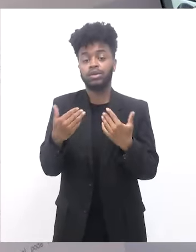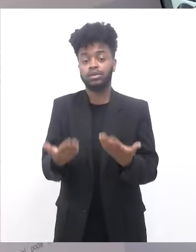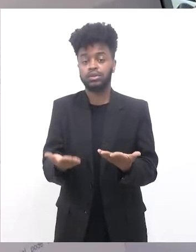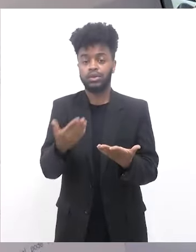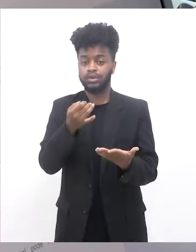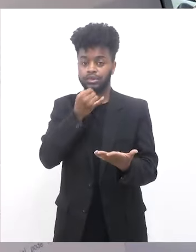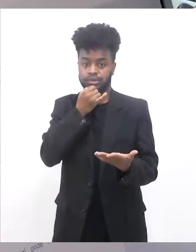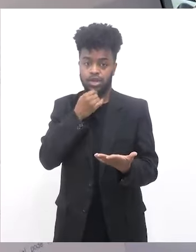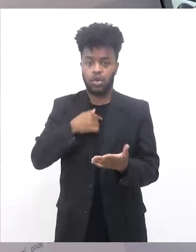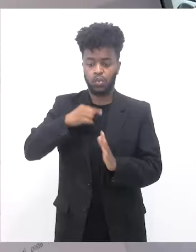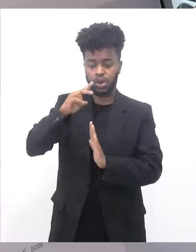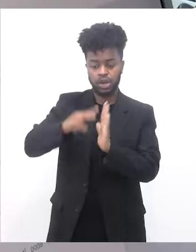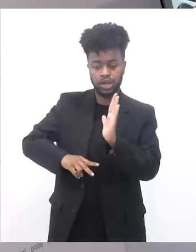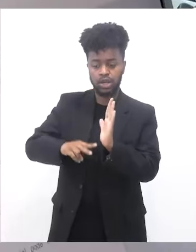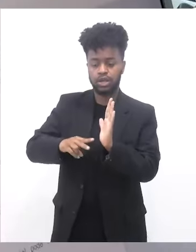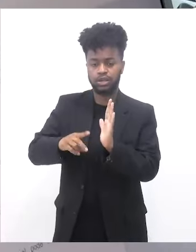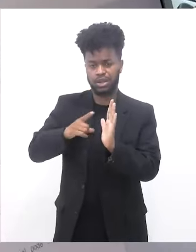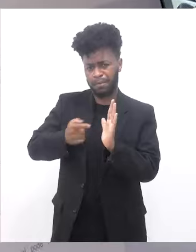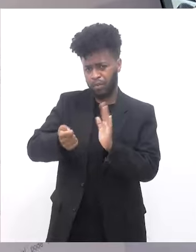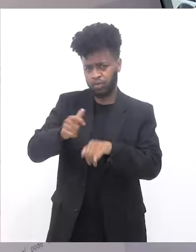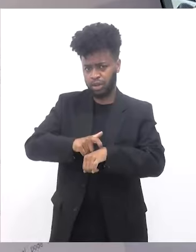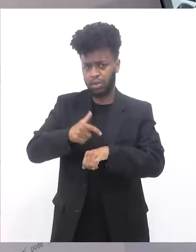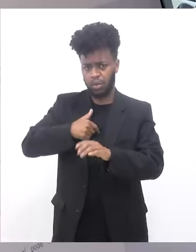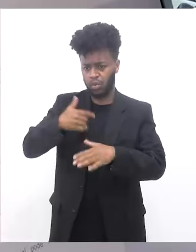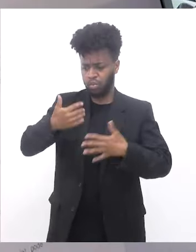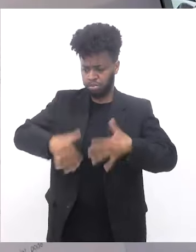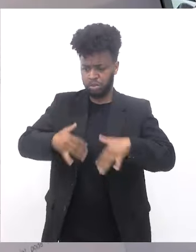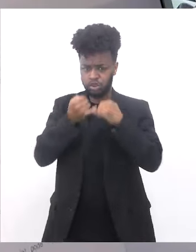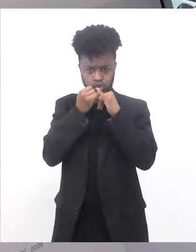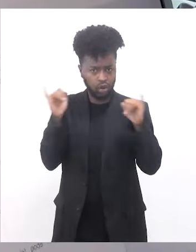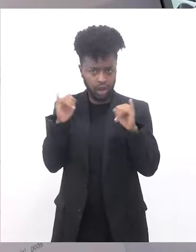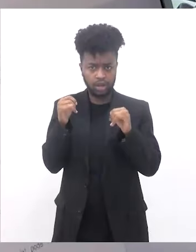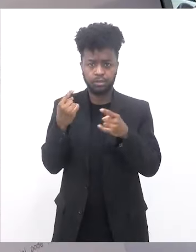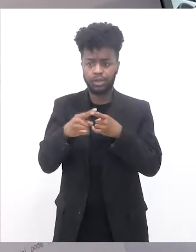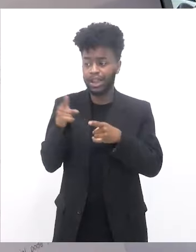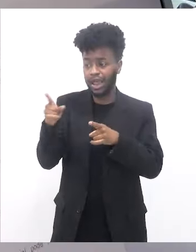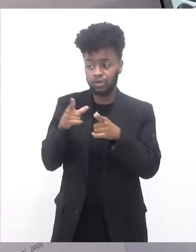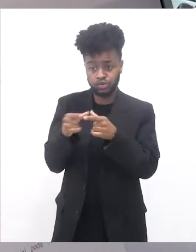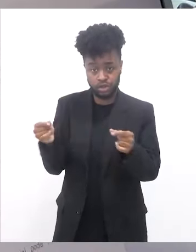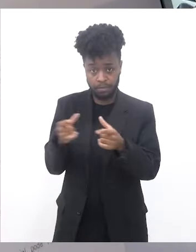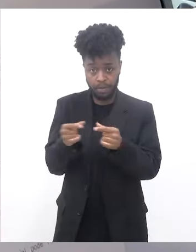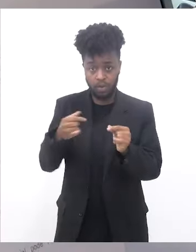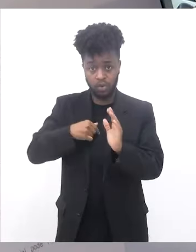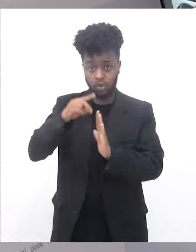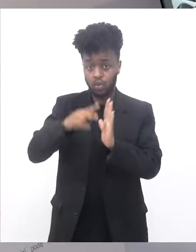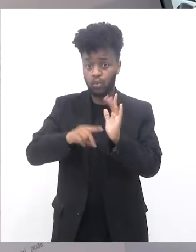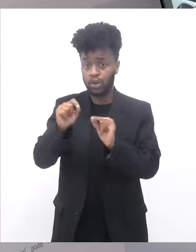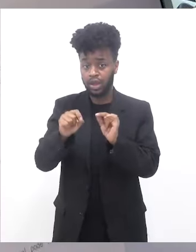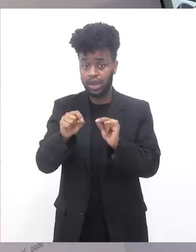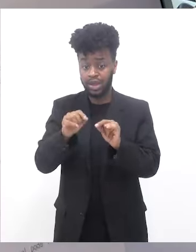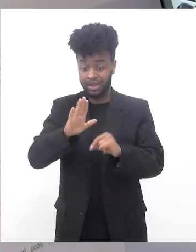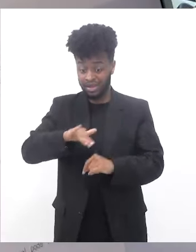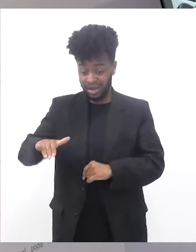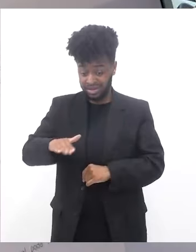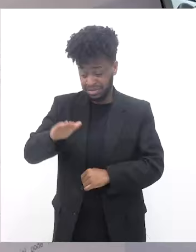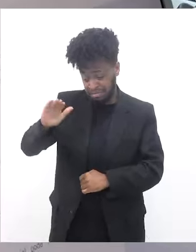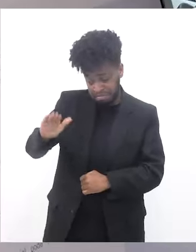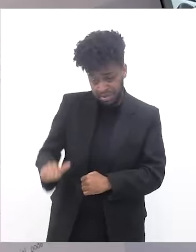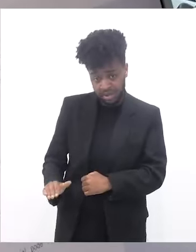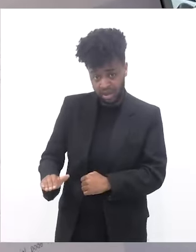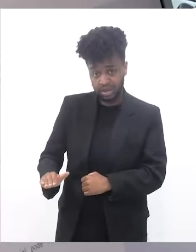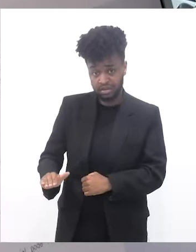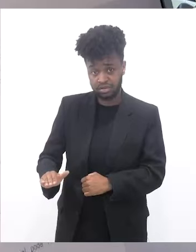exemplo, eu li recentemente que no Japão, na hora eu fiquei muito chocada com isso, porque eu li que as crianças, desde